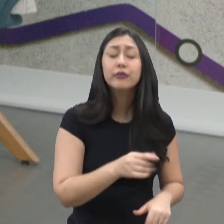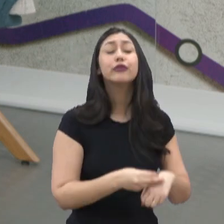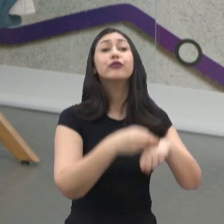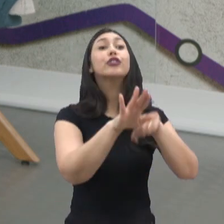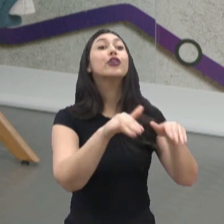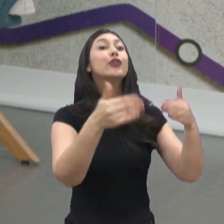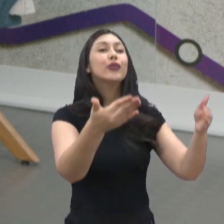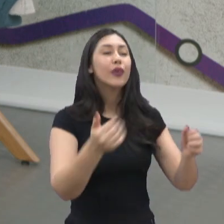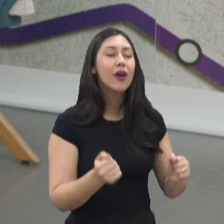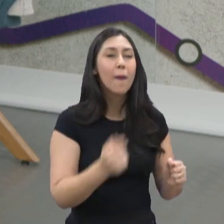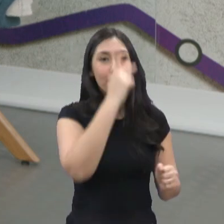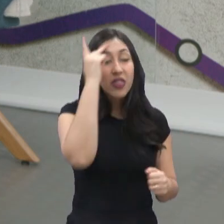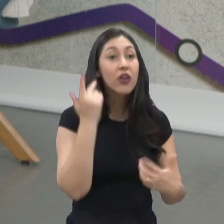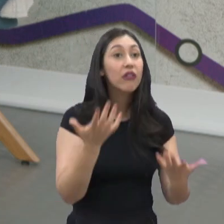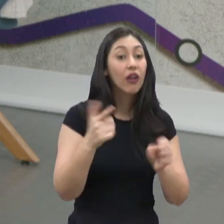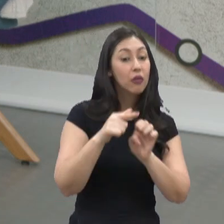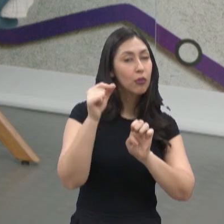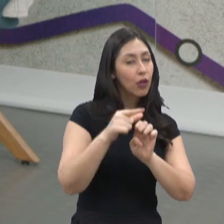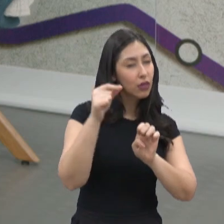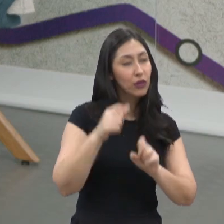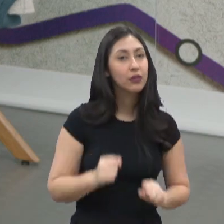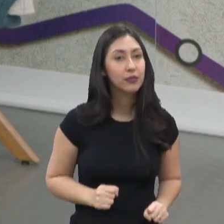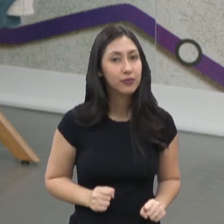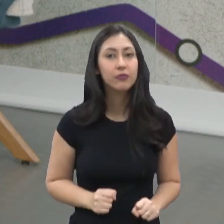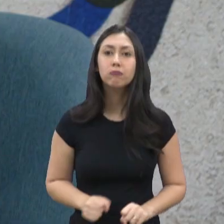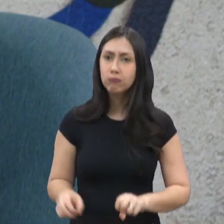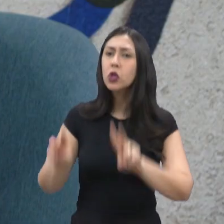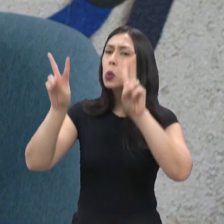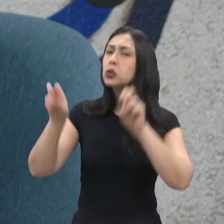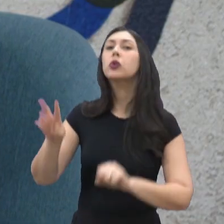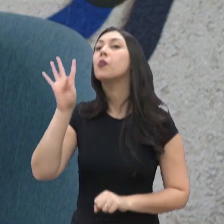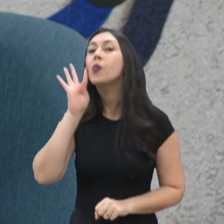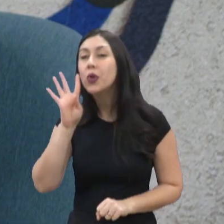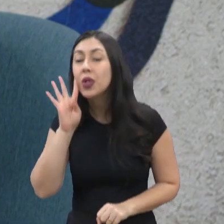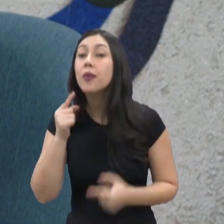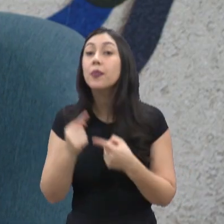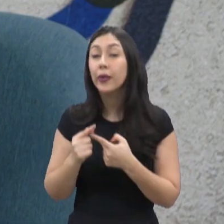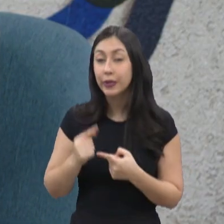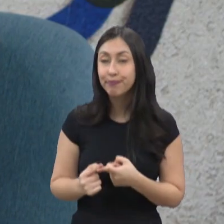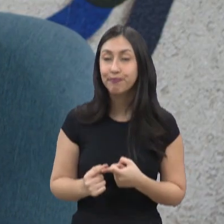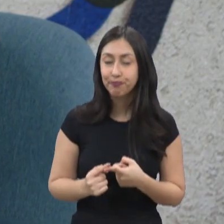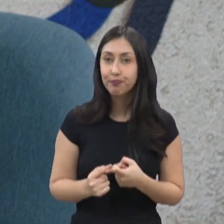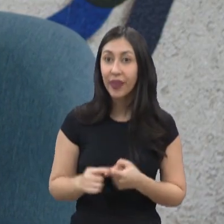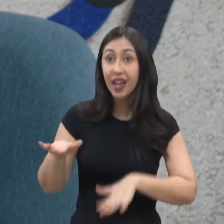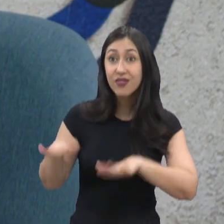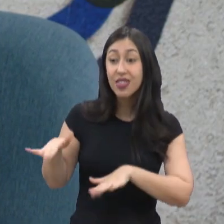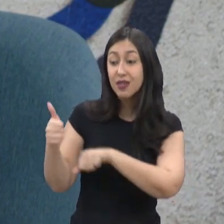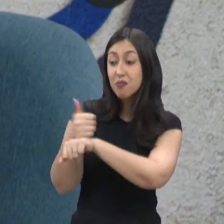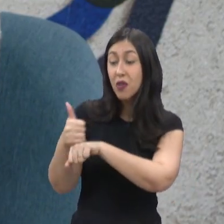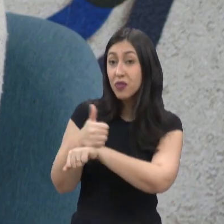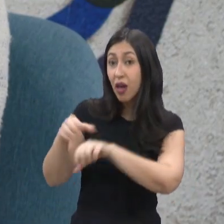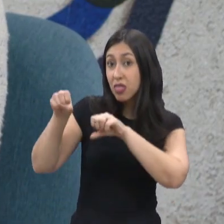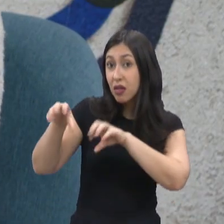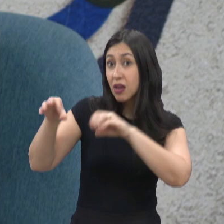área individual, sair de academias maiores aí, afiliadas? Um tema super legal da gente falar aqui no programa, Fernanda, porque muitos profissionais de educação física